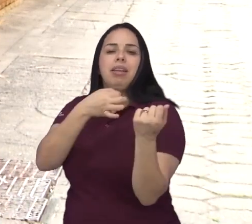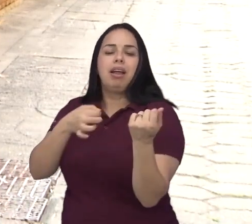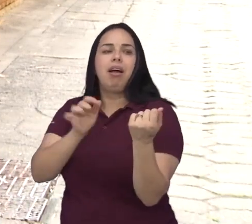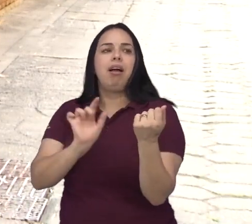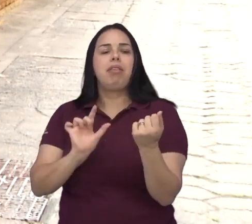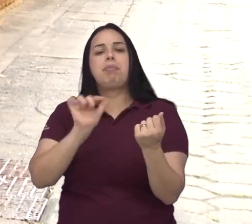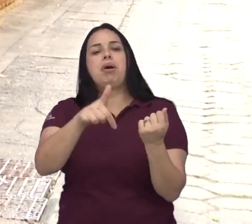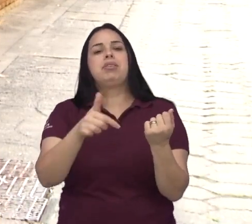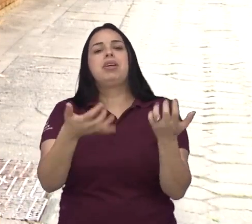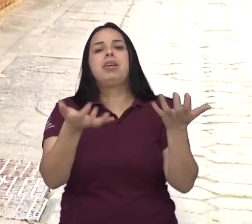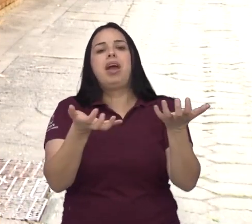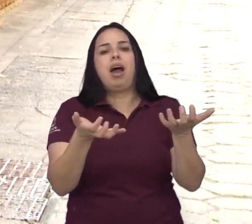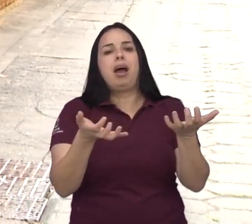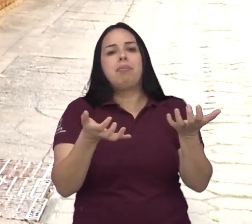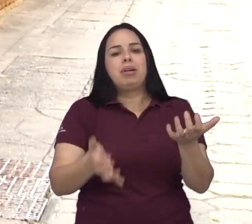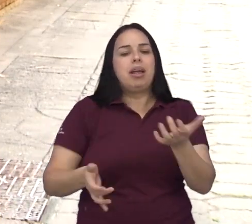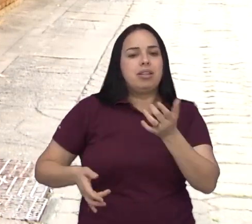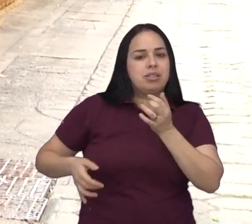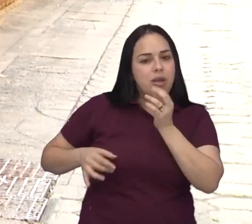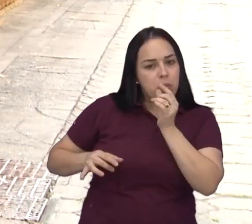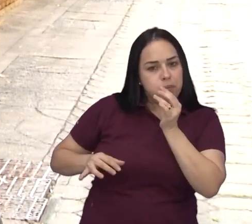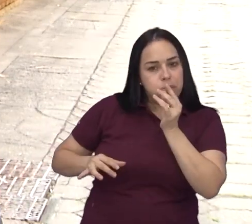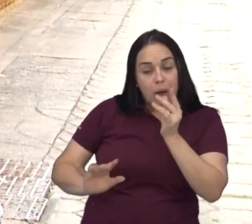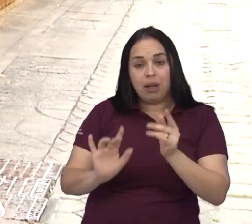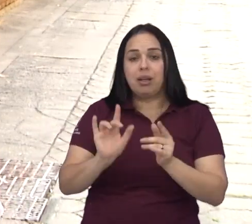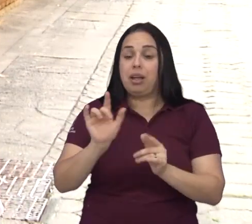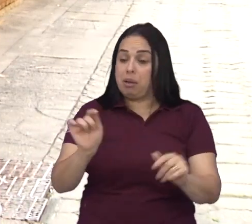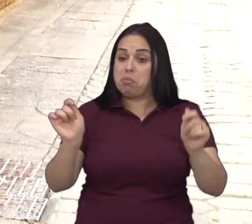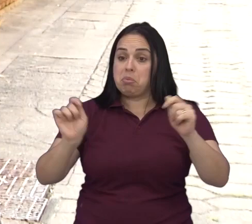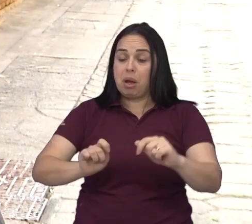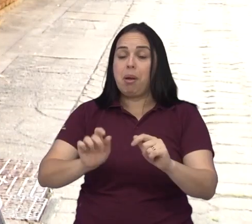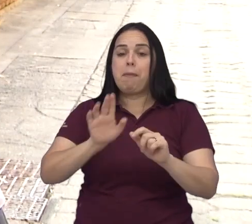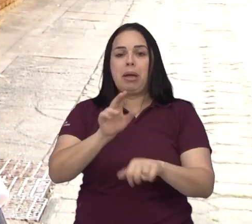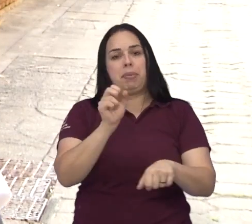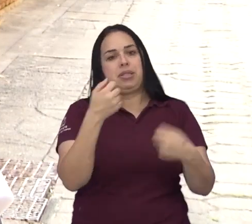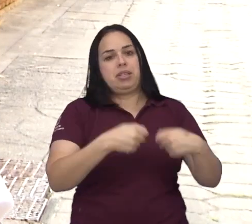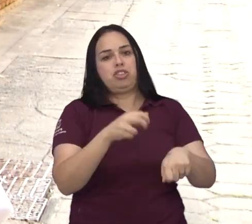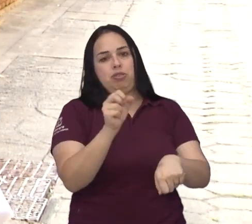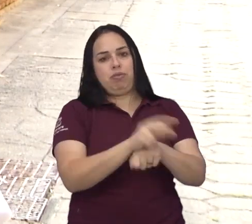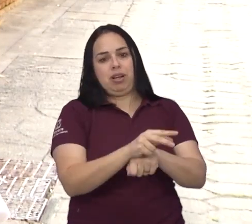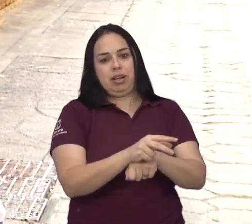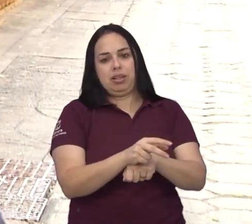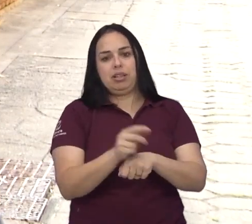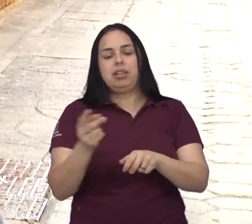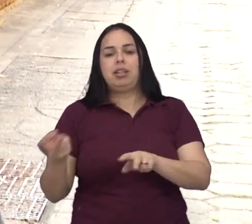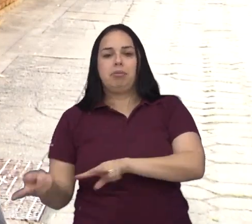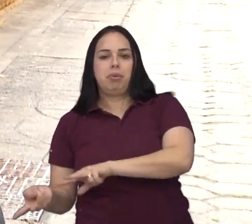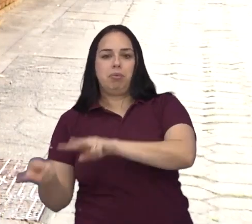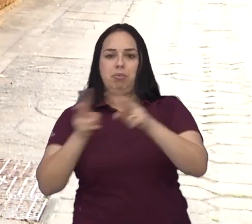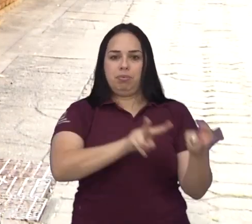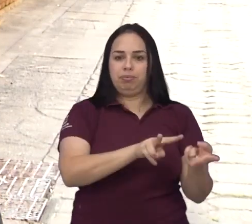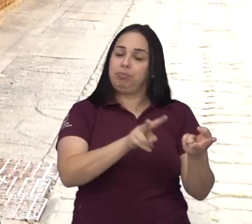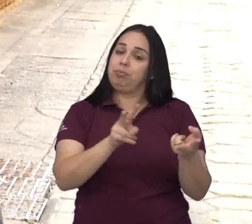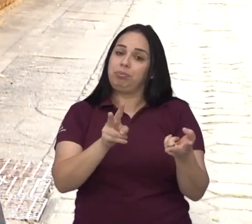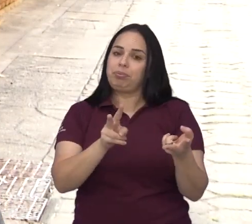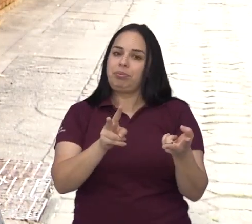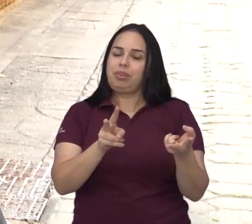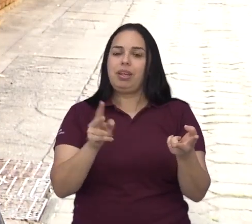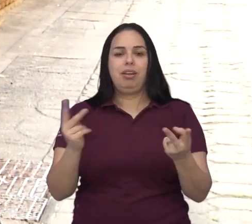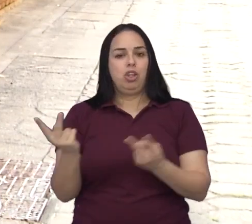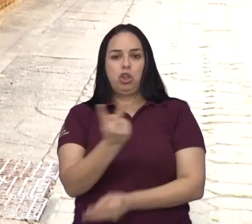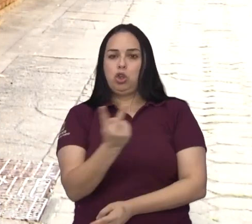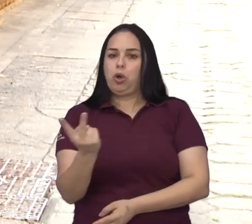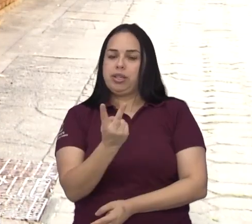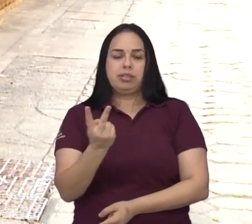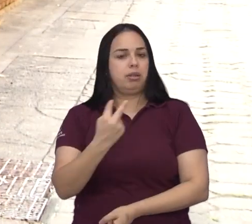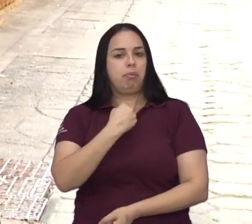de repente ele queira estudar um pouco de saxofone. Ele tem essa possibilidade, desde que haja vaga disponível, e desde que ele migre de um curso para o outro. Então ele não